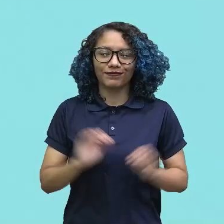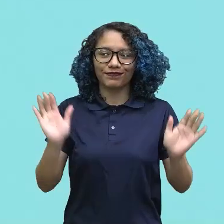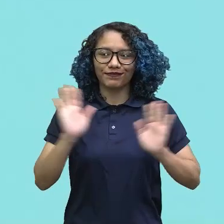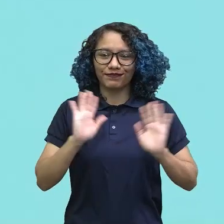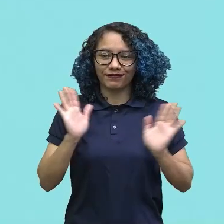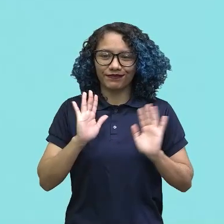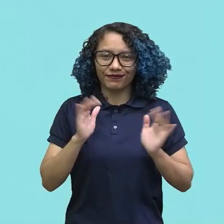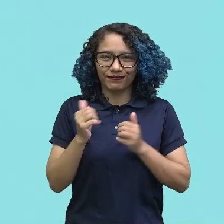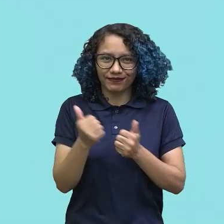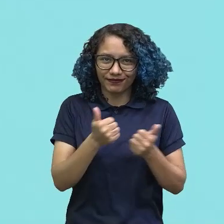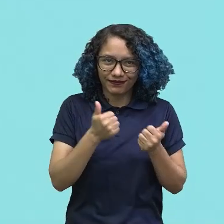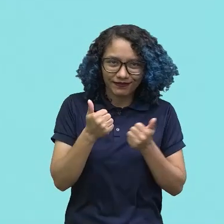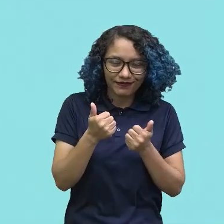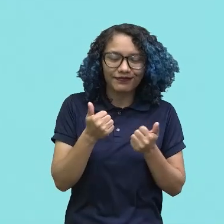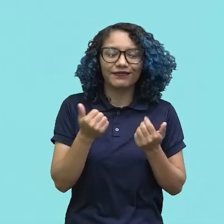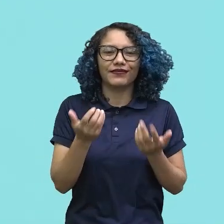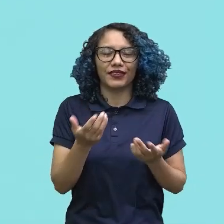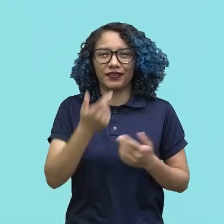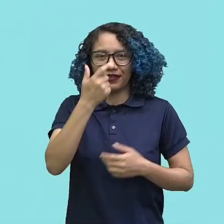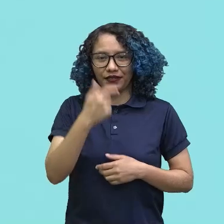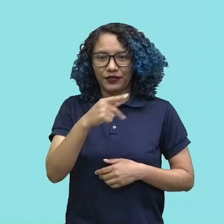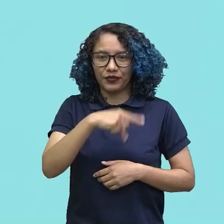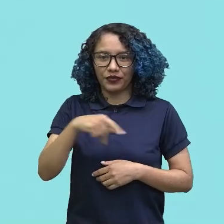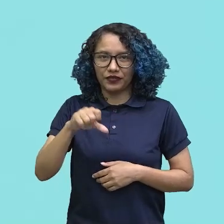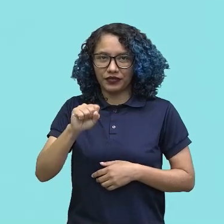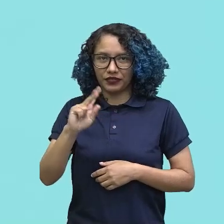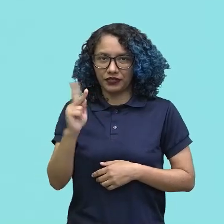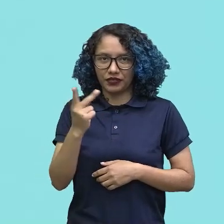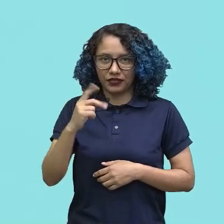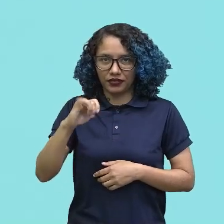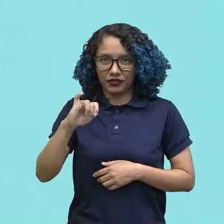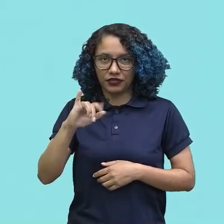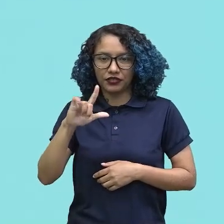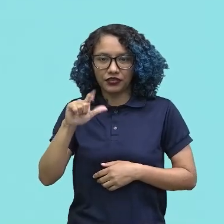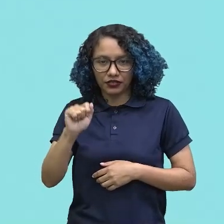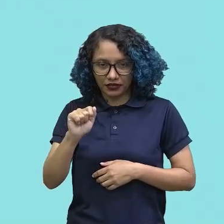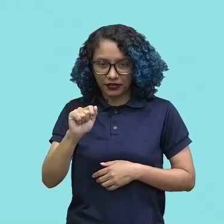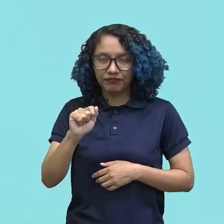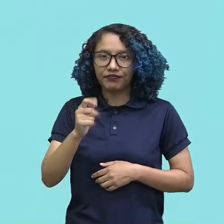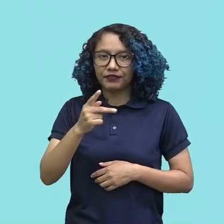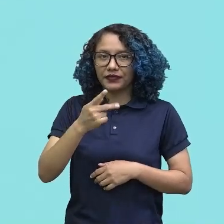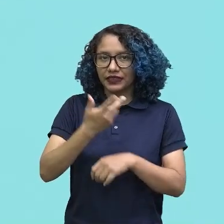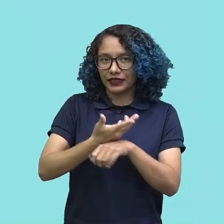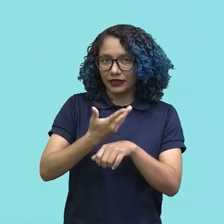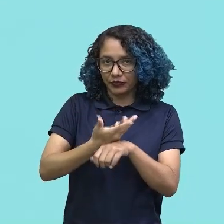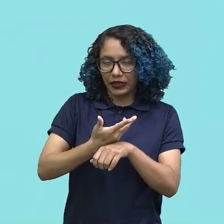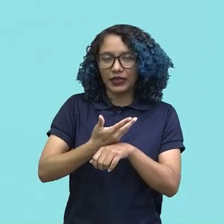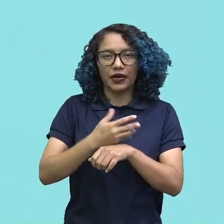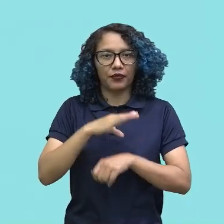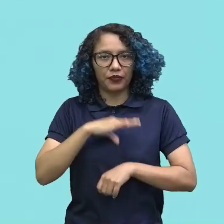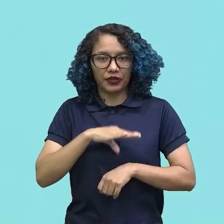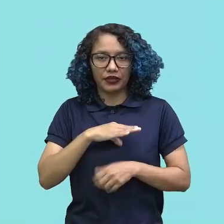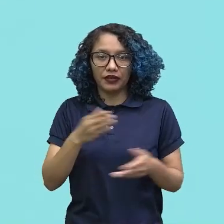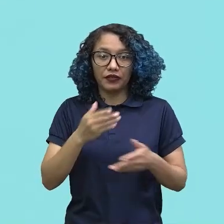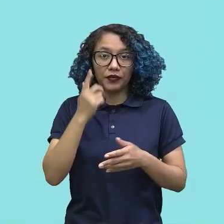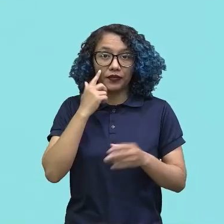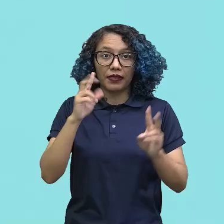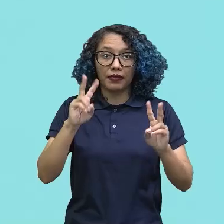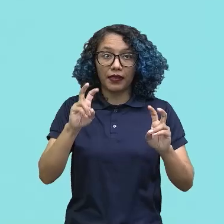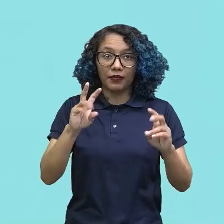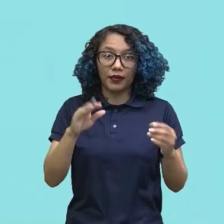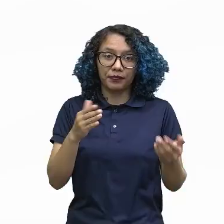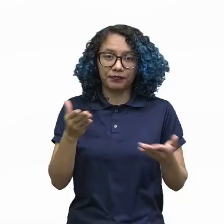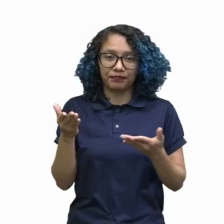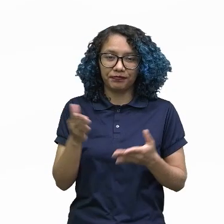Olá, alunos, tudo bem com vocês? Sou a professora Sheila Rodrigues, do componente de Língua Portuguesa. Vamos conhecer nosso objeto de